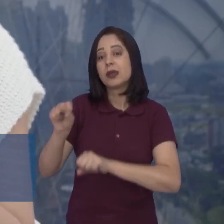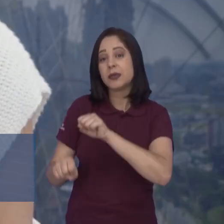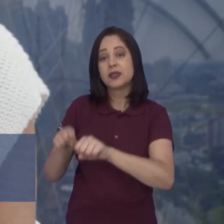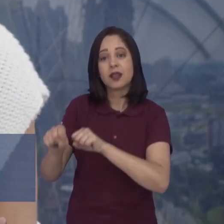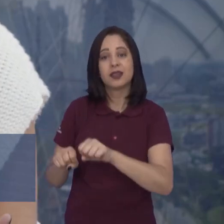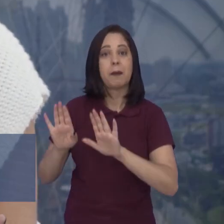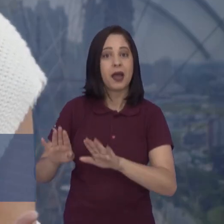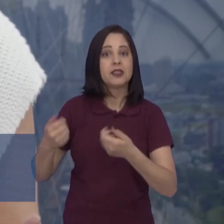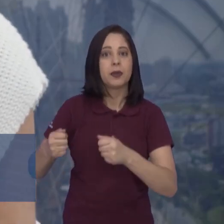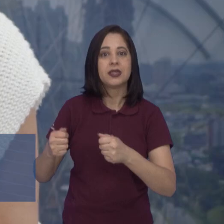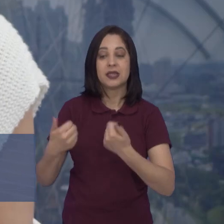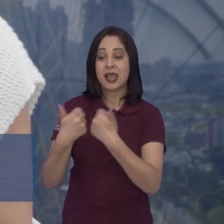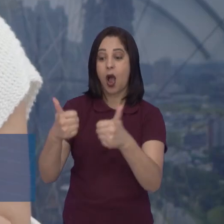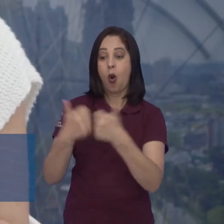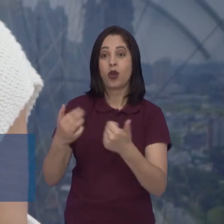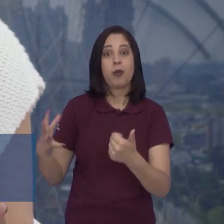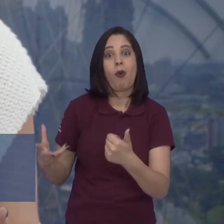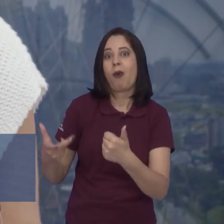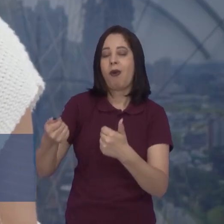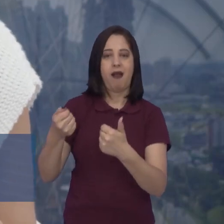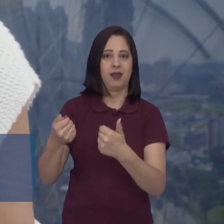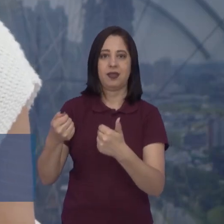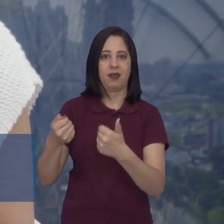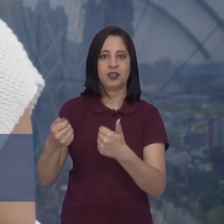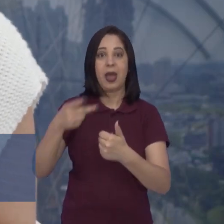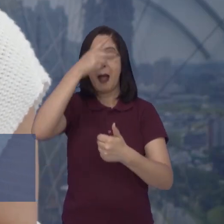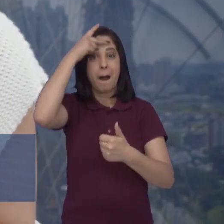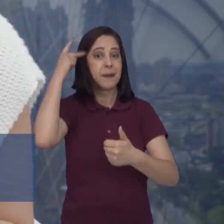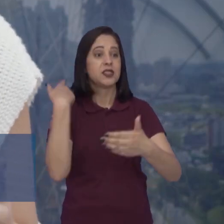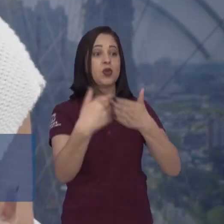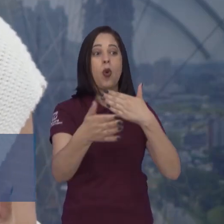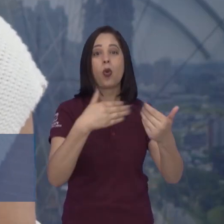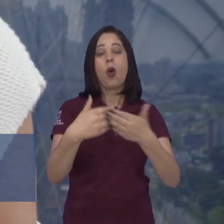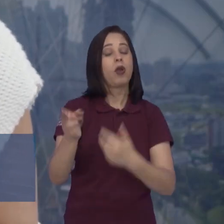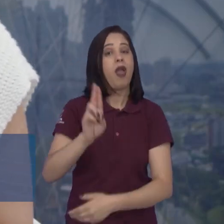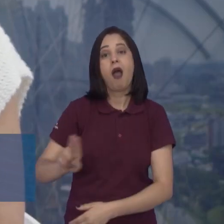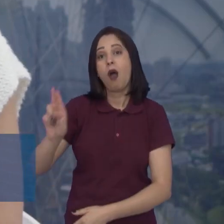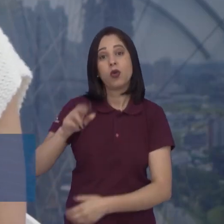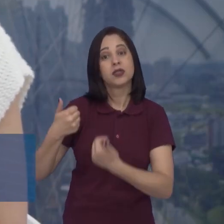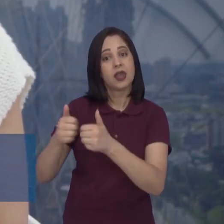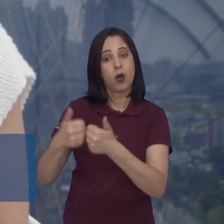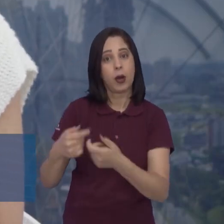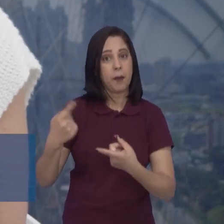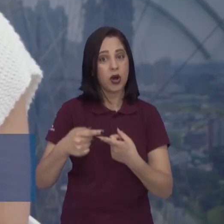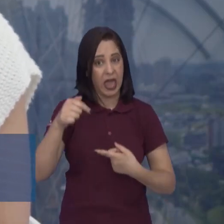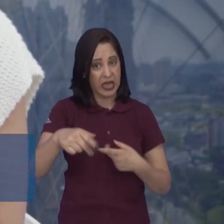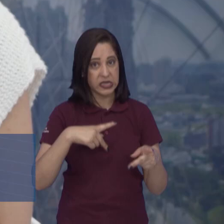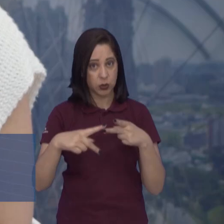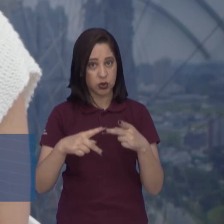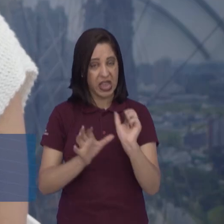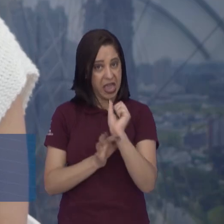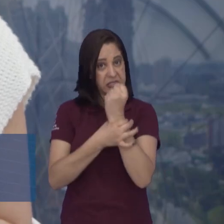para qualquer pessoa, para qualquer nível de classe social, porque considerando que São José é uma cidade segura